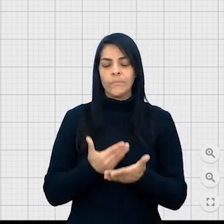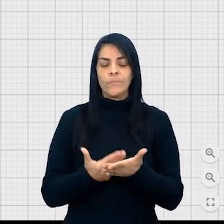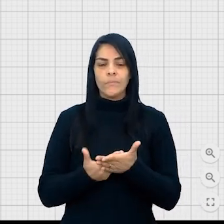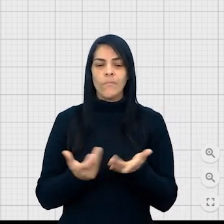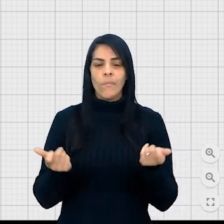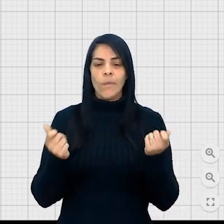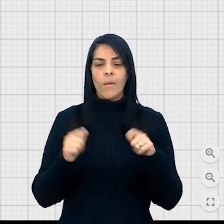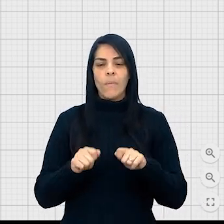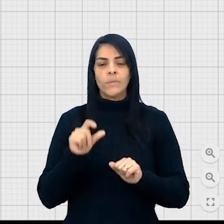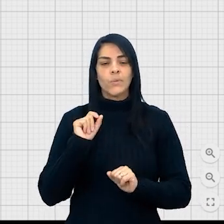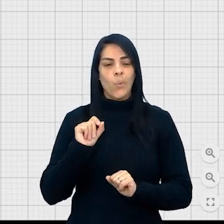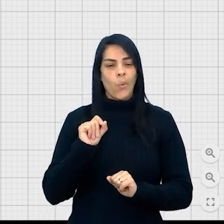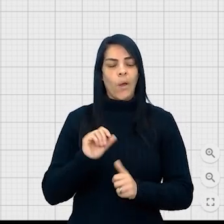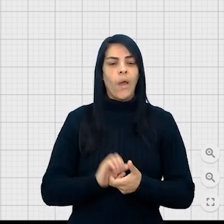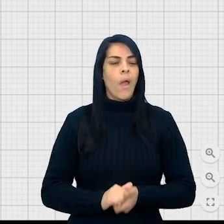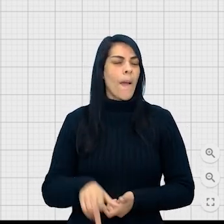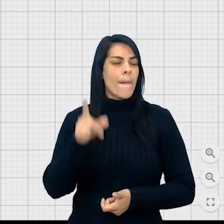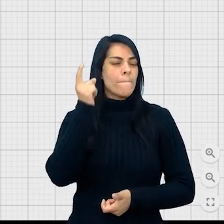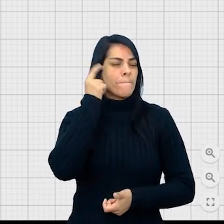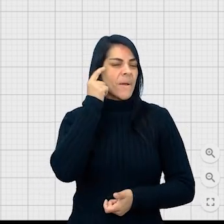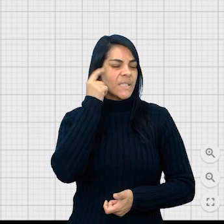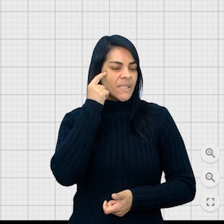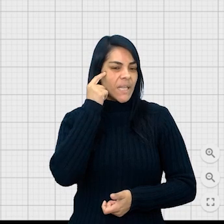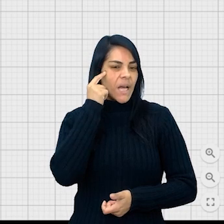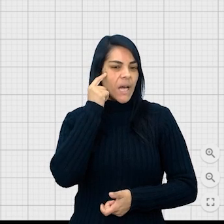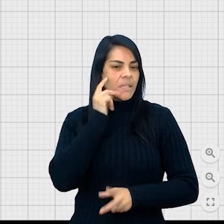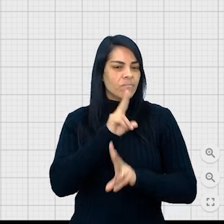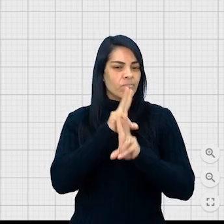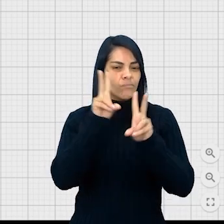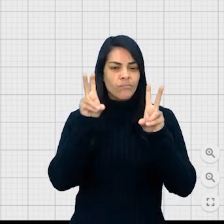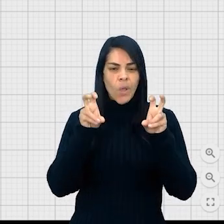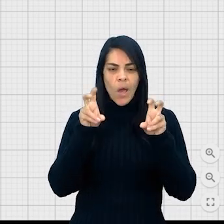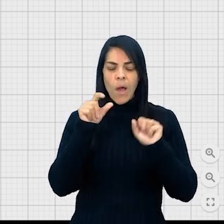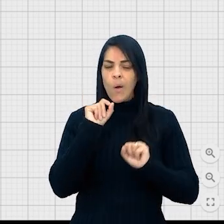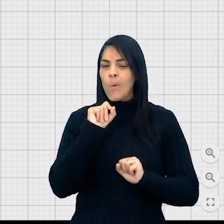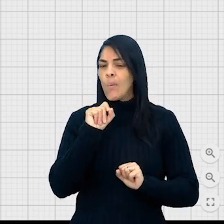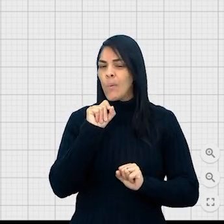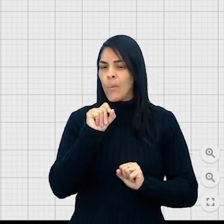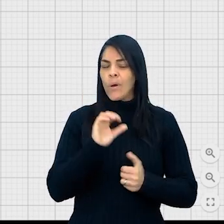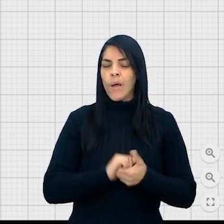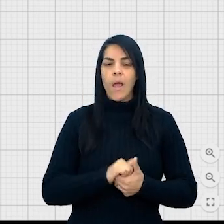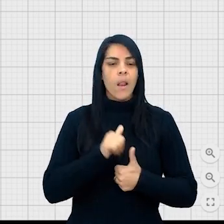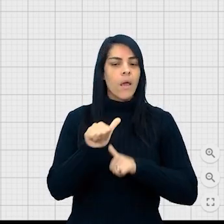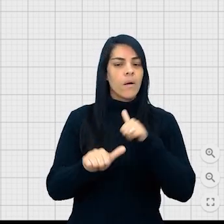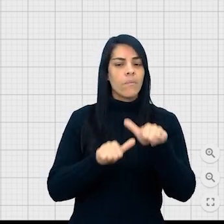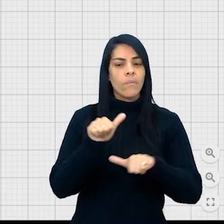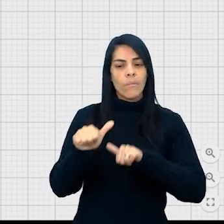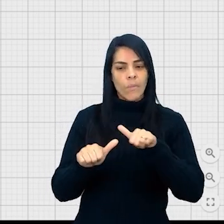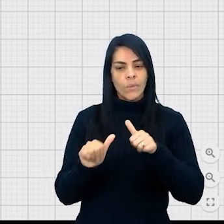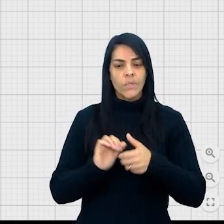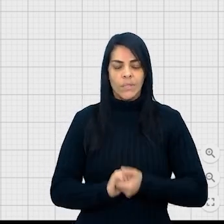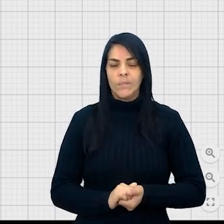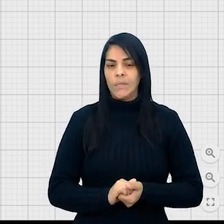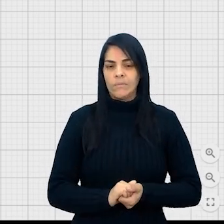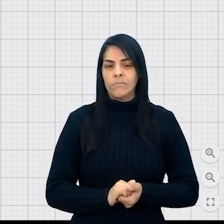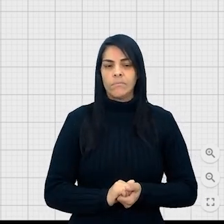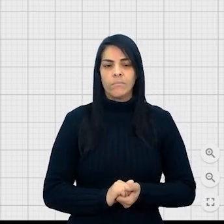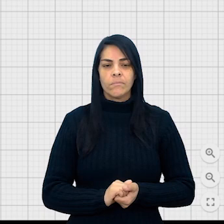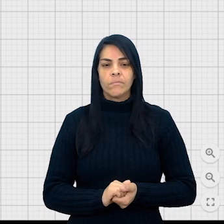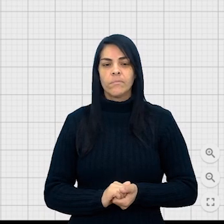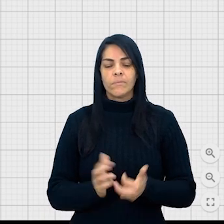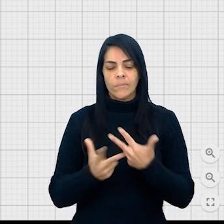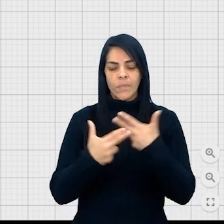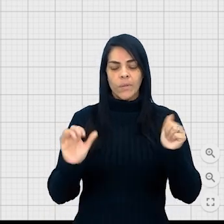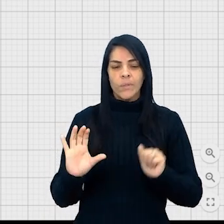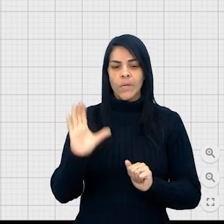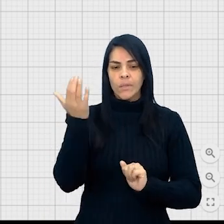pode ser levado a pensar nas questões da mudança, né, do espelhamento que aconteceu